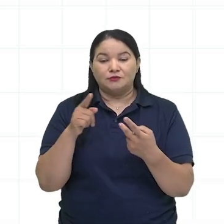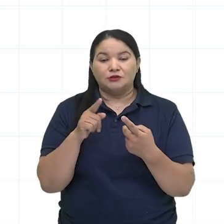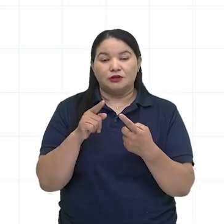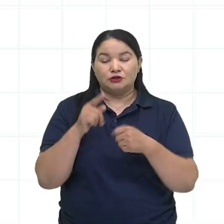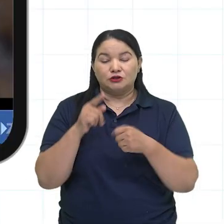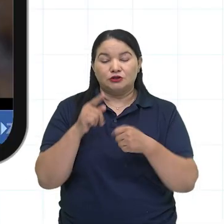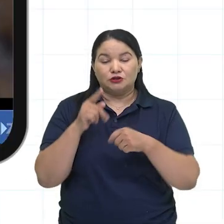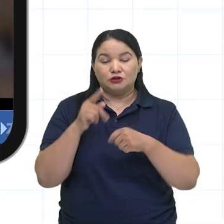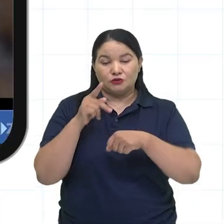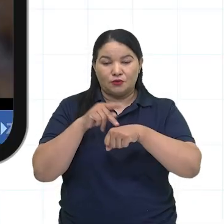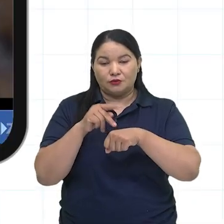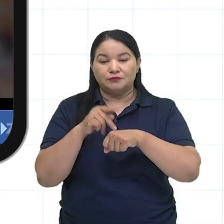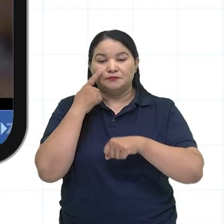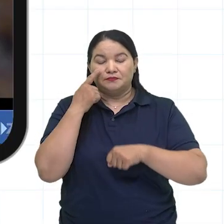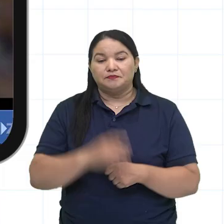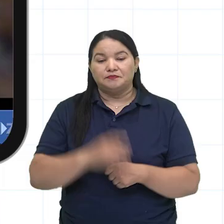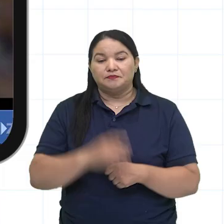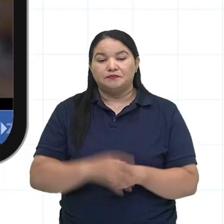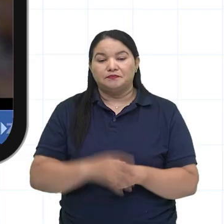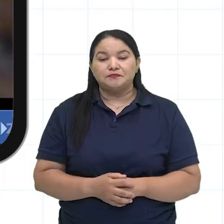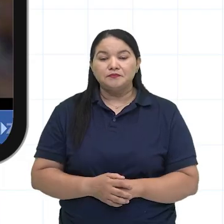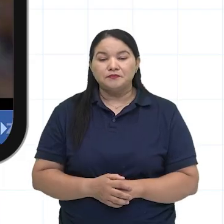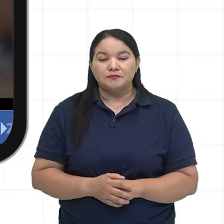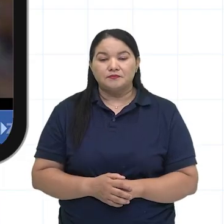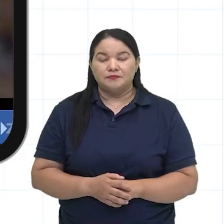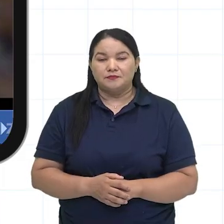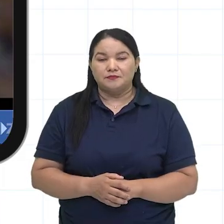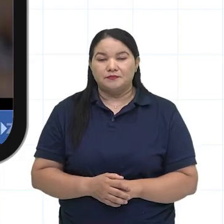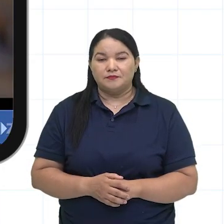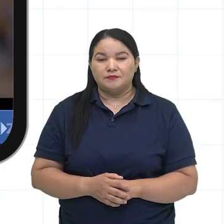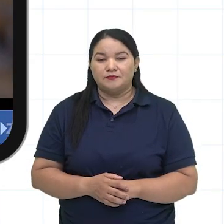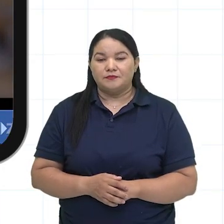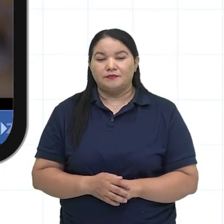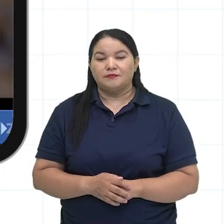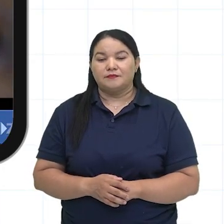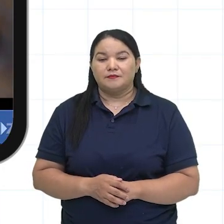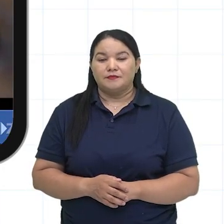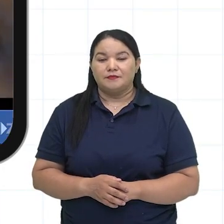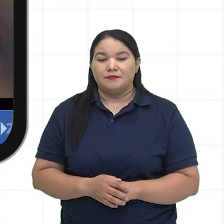sedimentares, certo? Então, nós vimos lá,